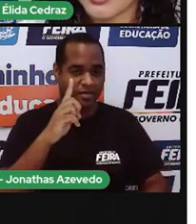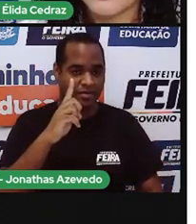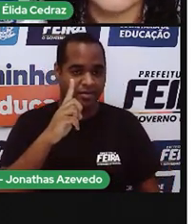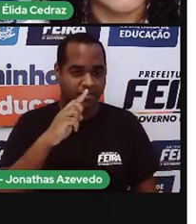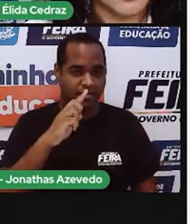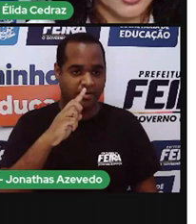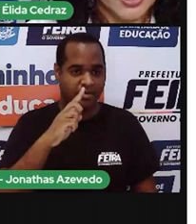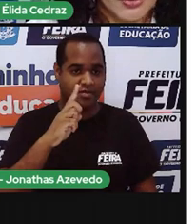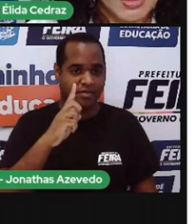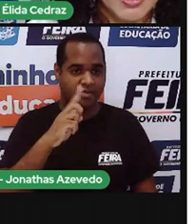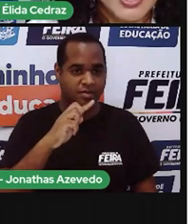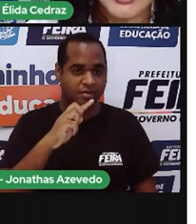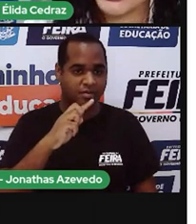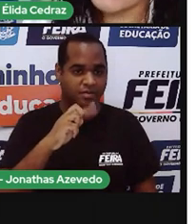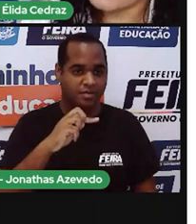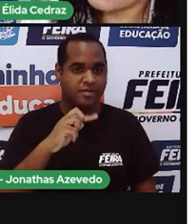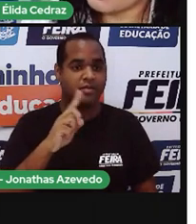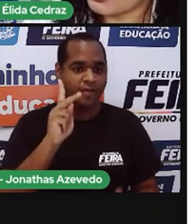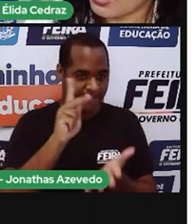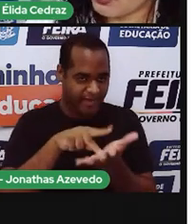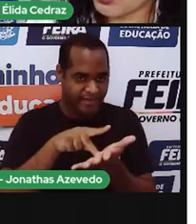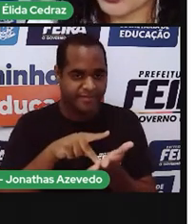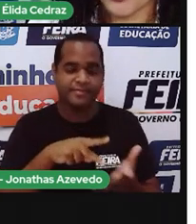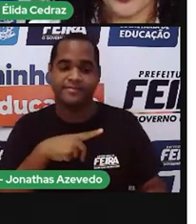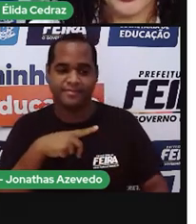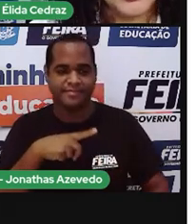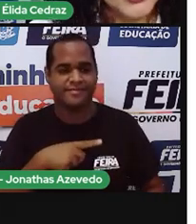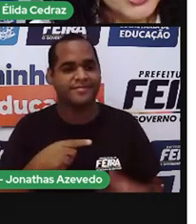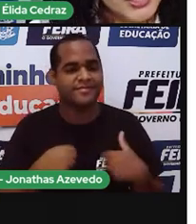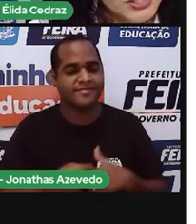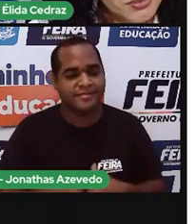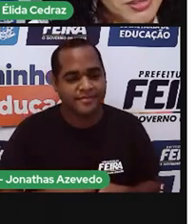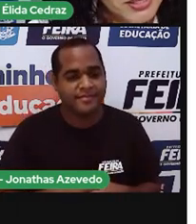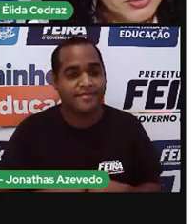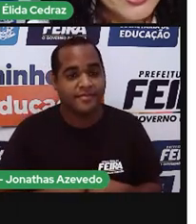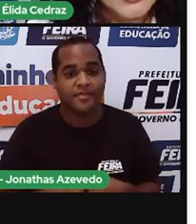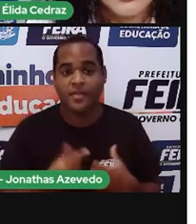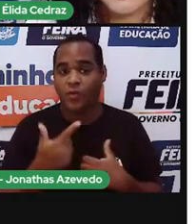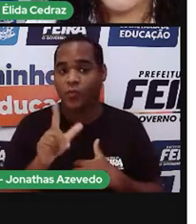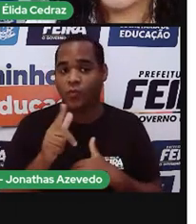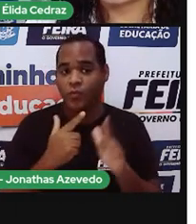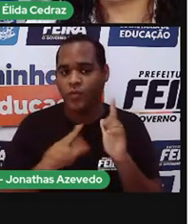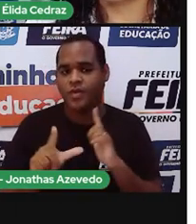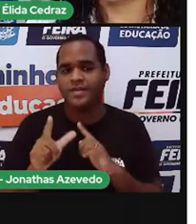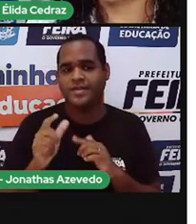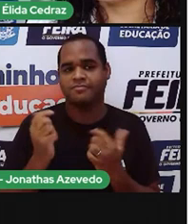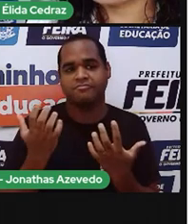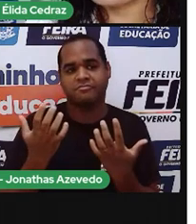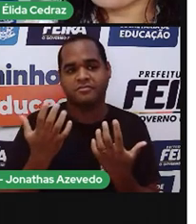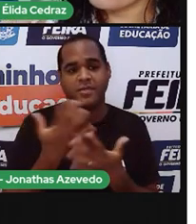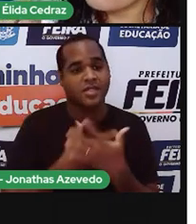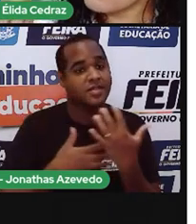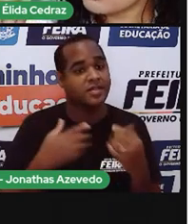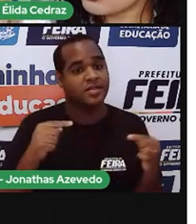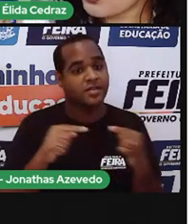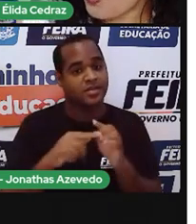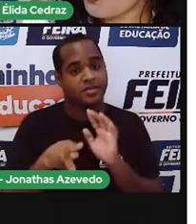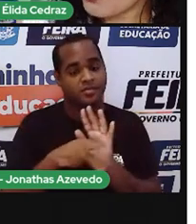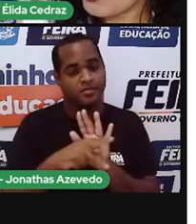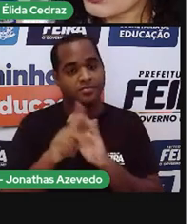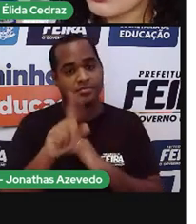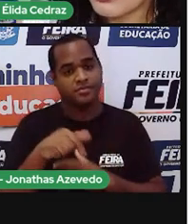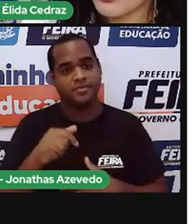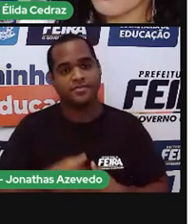é e não é verdade então pode fazer três meses eles possuem um